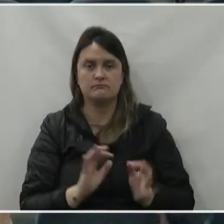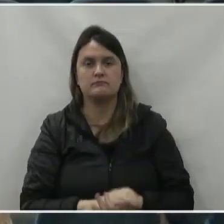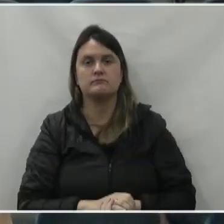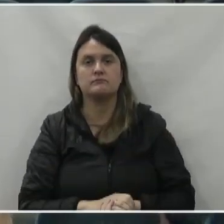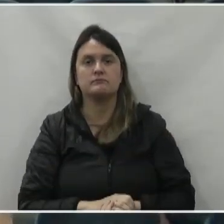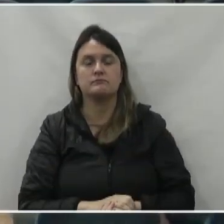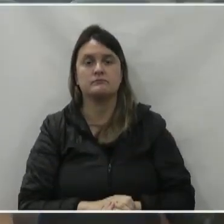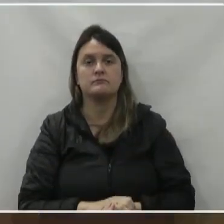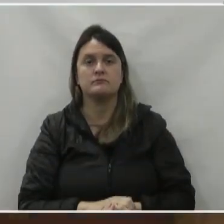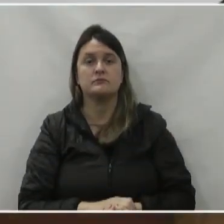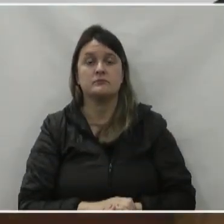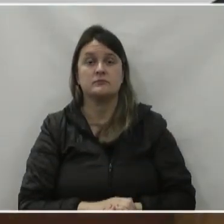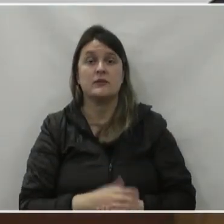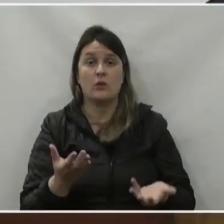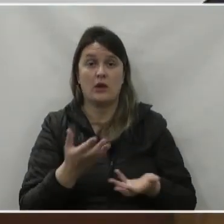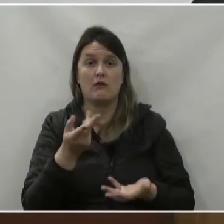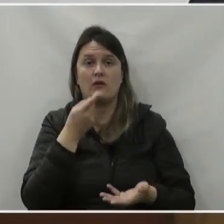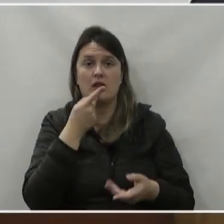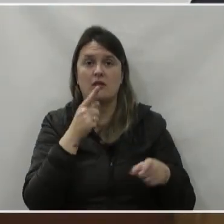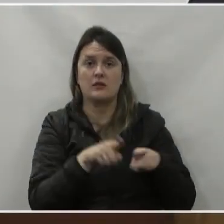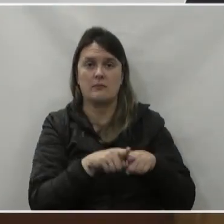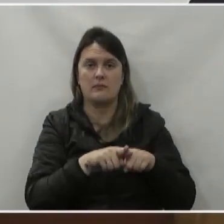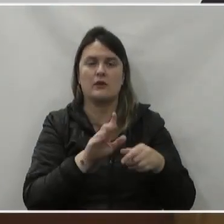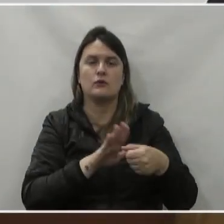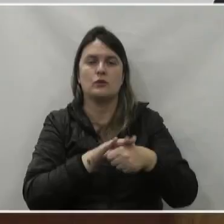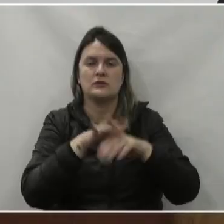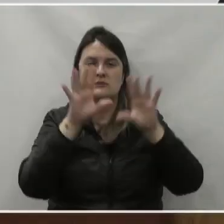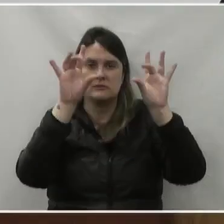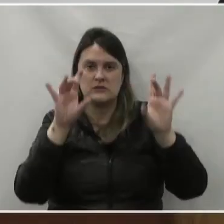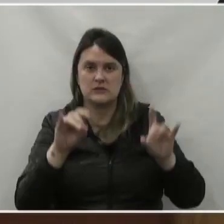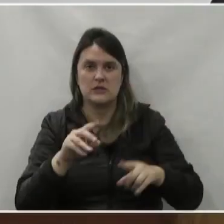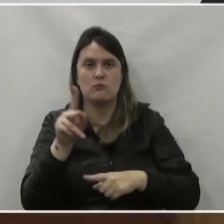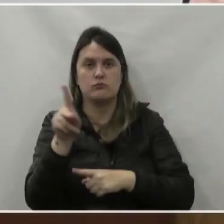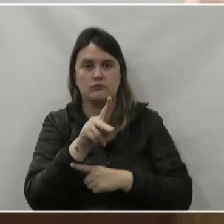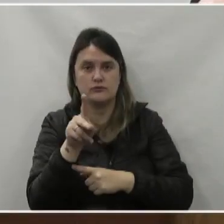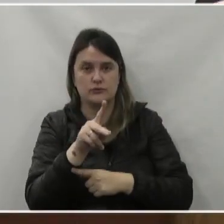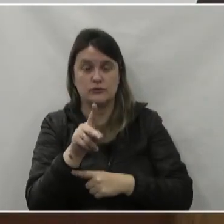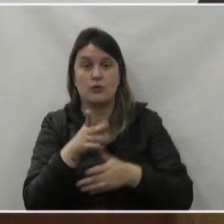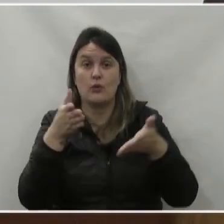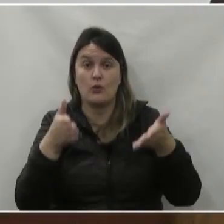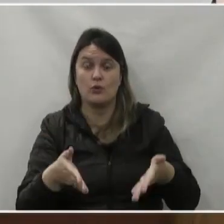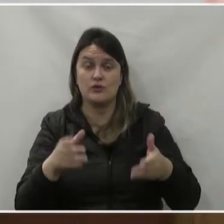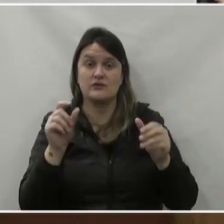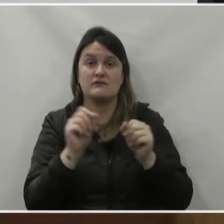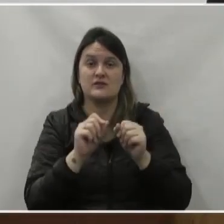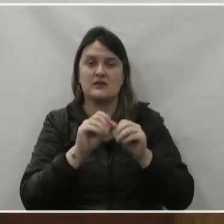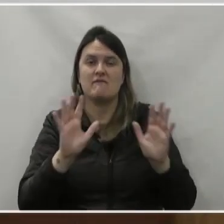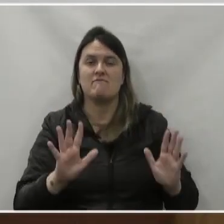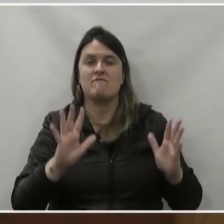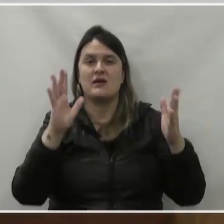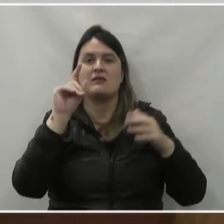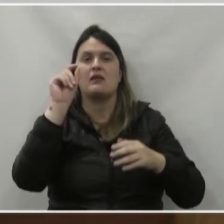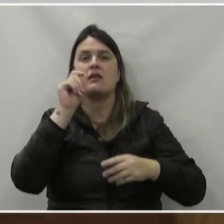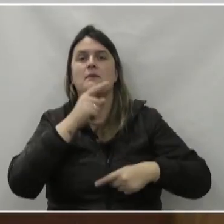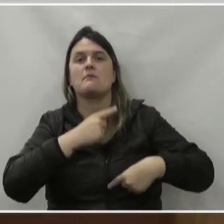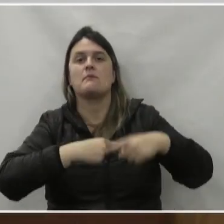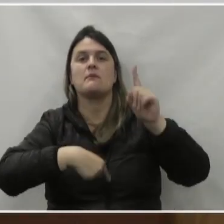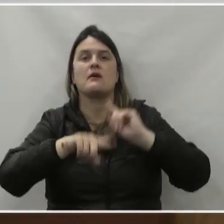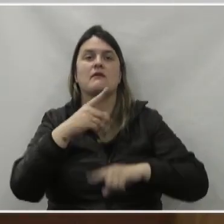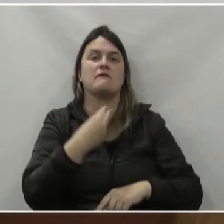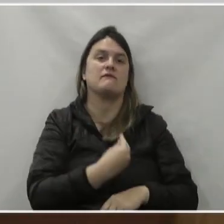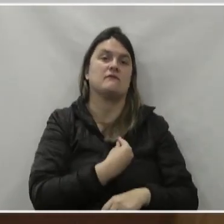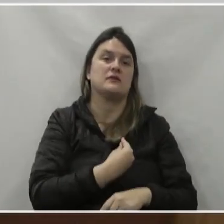Então, nesse momento também, a respeito, né, dessa noite especial dos professores, né, hoje é dia de celebrar quem transforma vidas